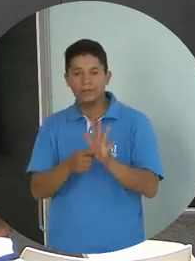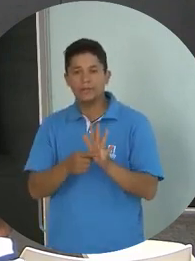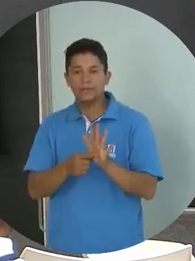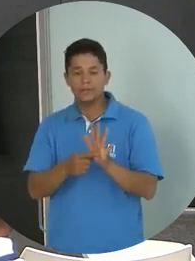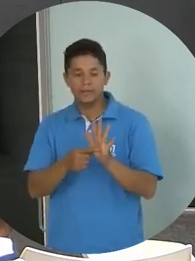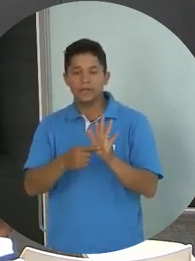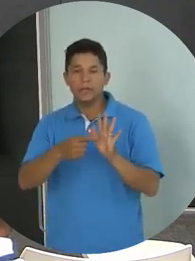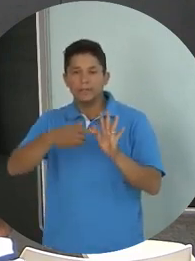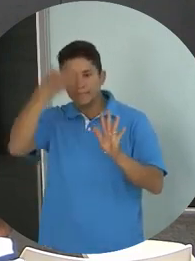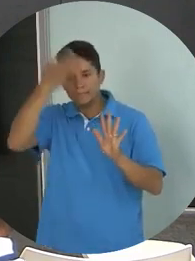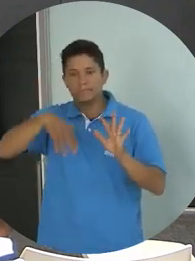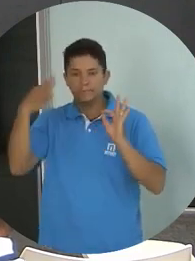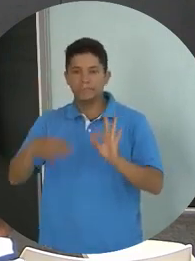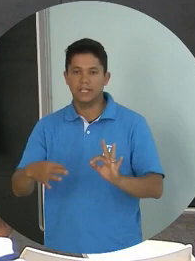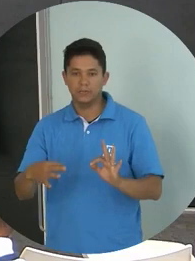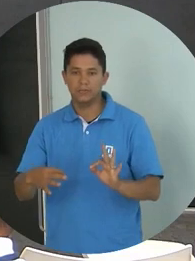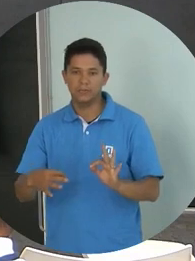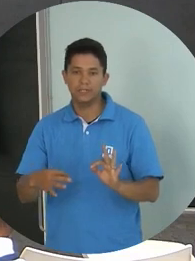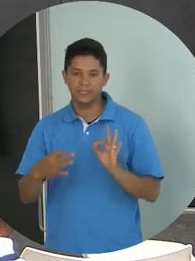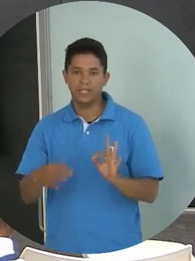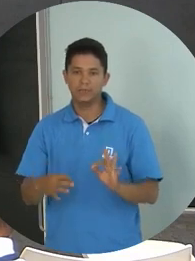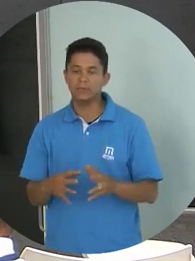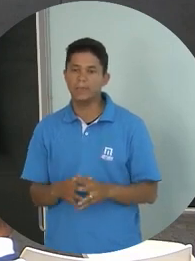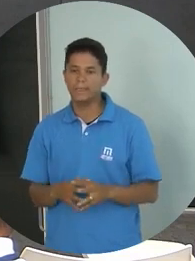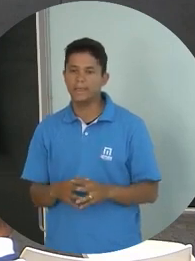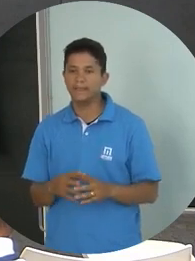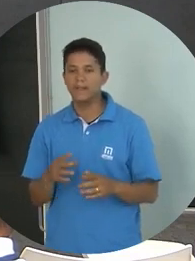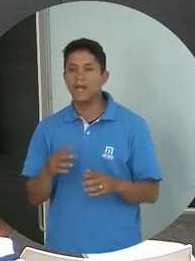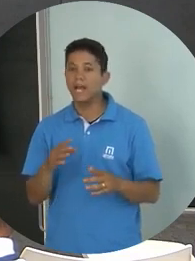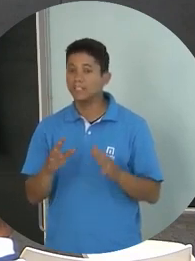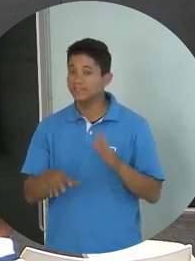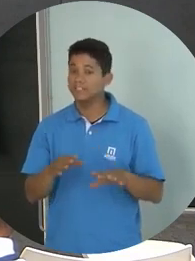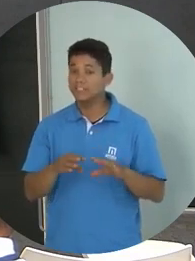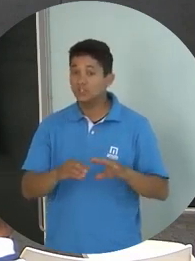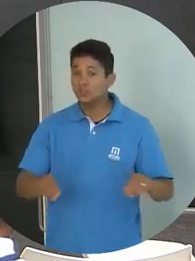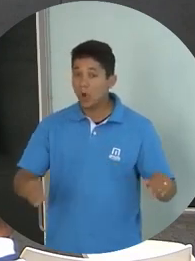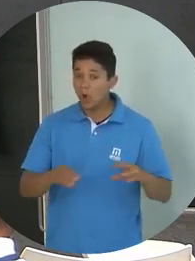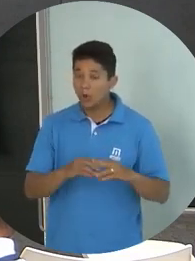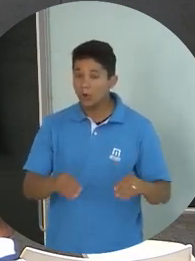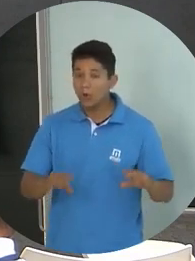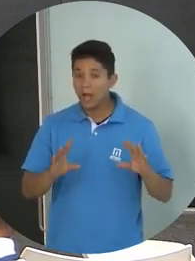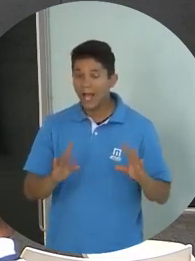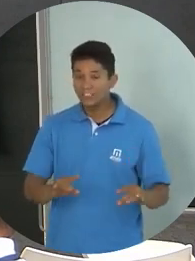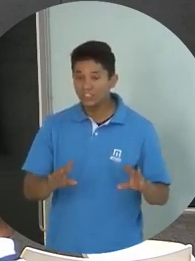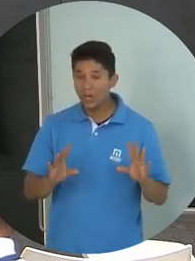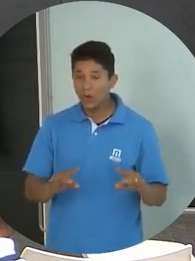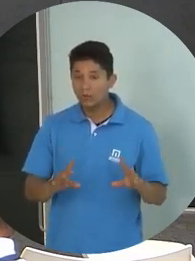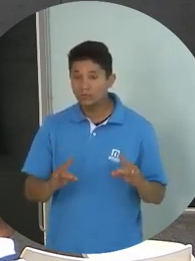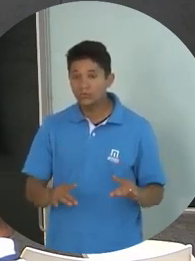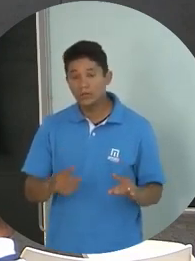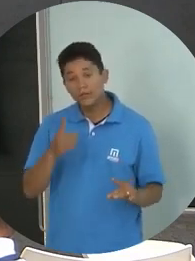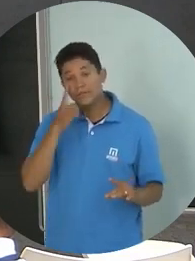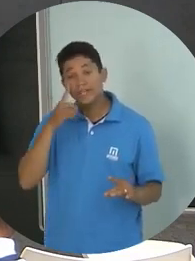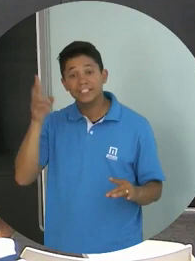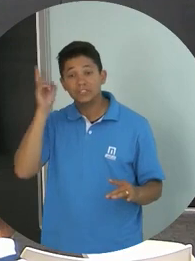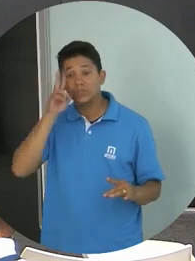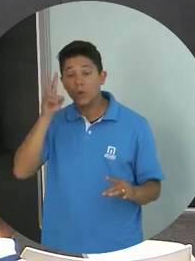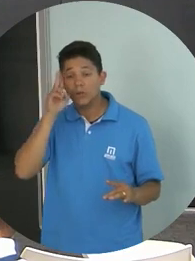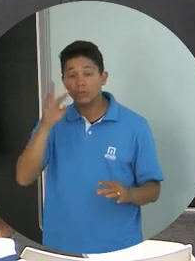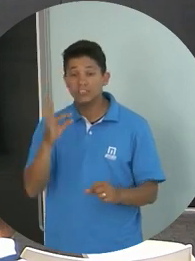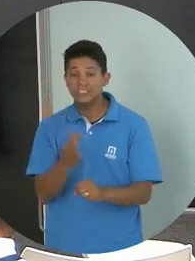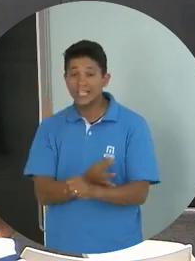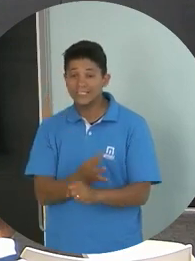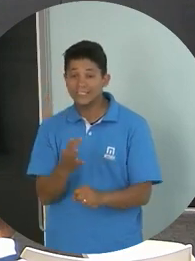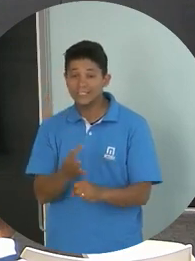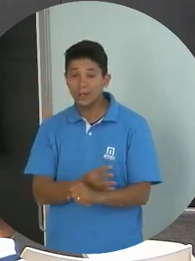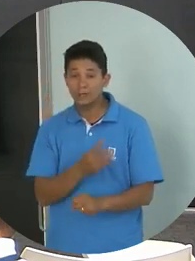disso. Em termos de solos argilosos, até verificar o histórico de tensão desses solos, porque eles acabam tendo